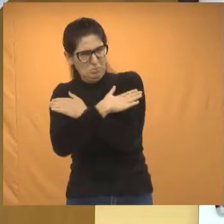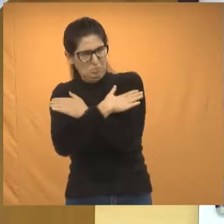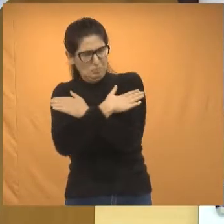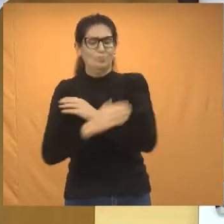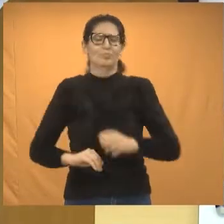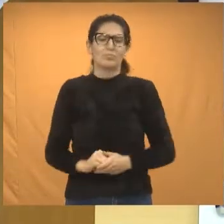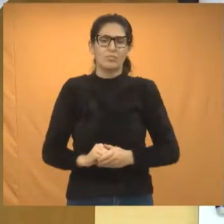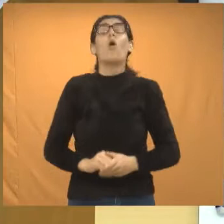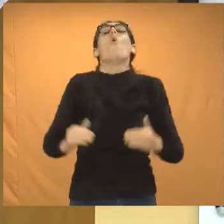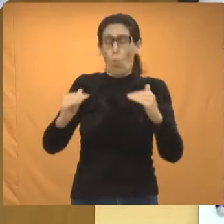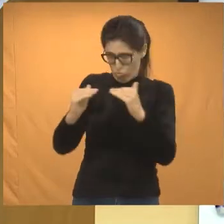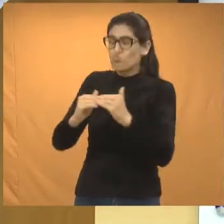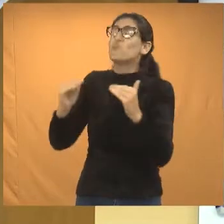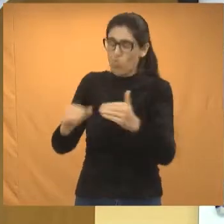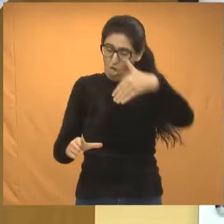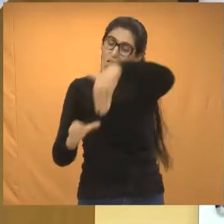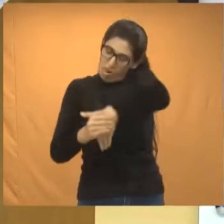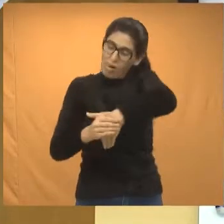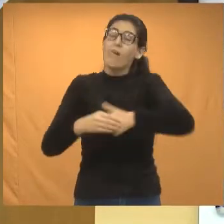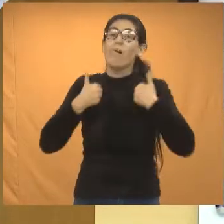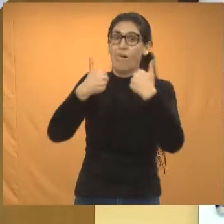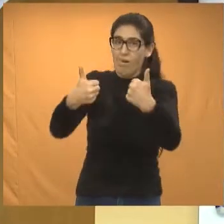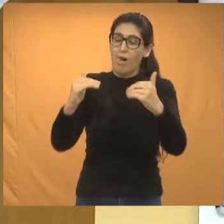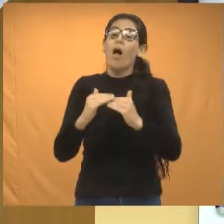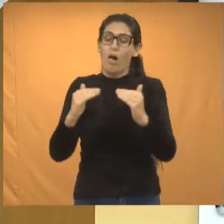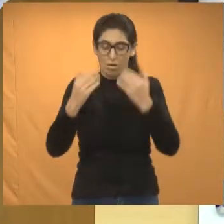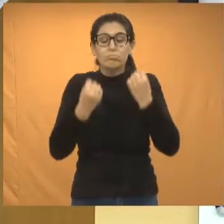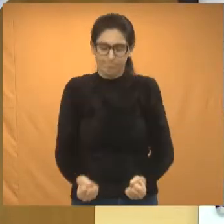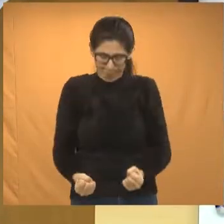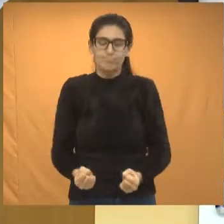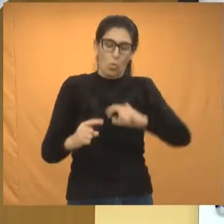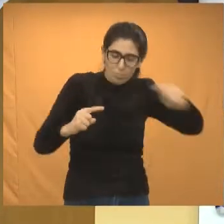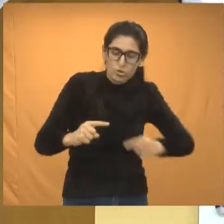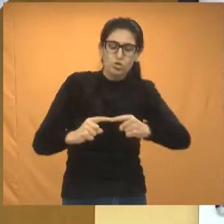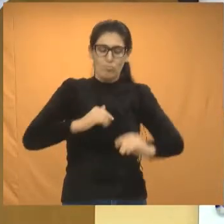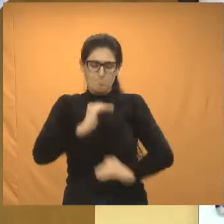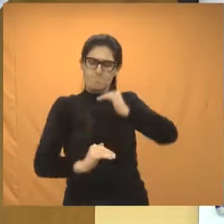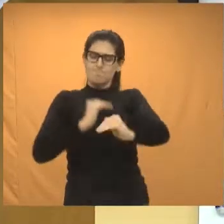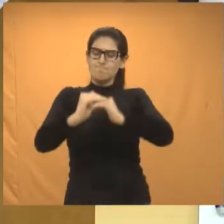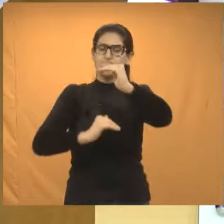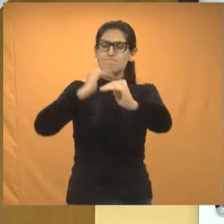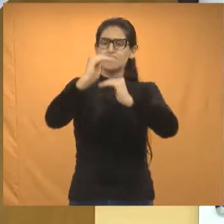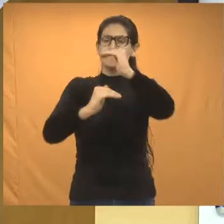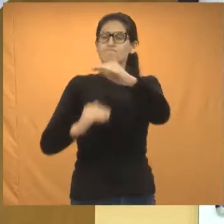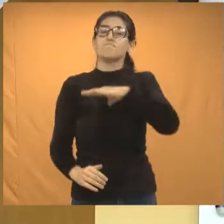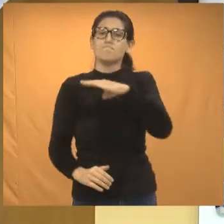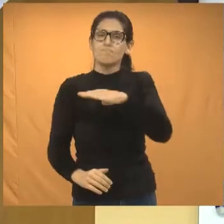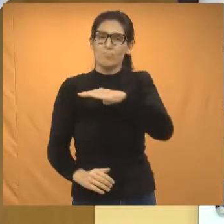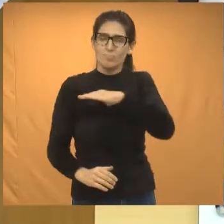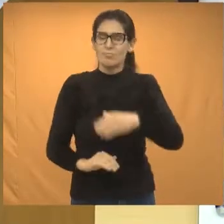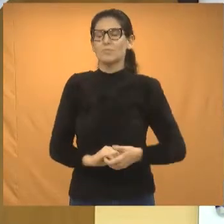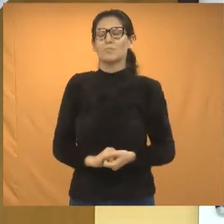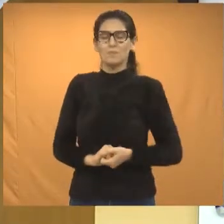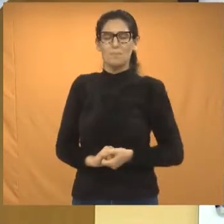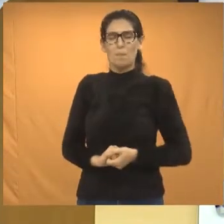na expectativa que, de fato, a gente possa avançar em alguns quesitos. É lógico que aqui, Júlio, foge um pouco do tema,